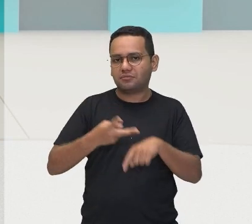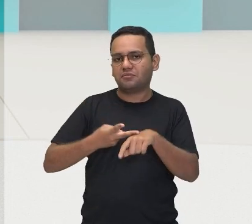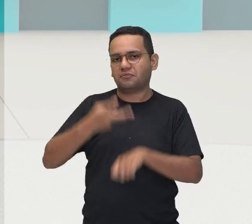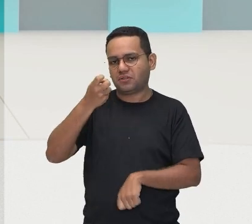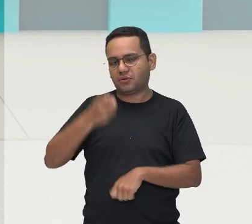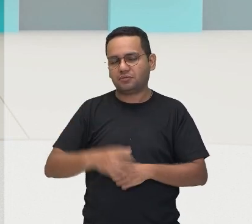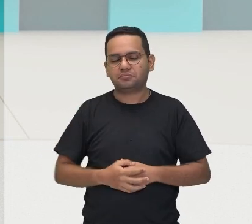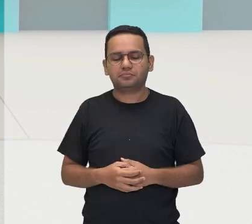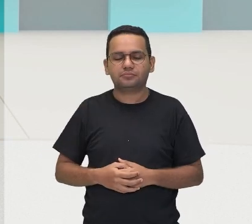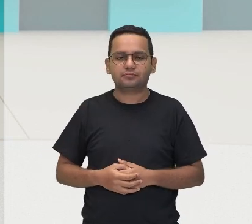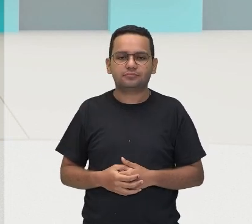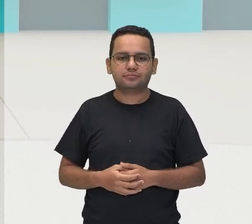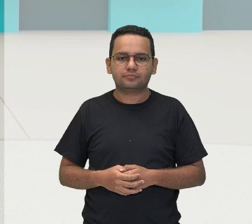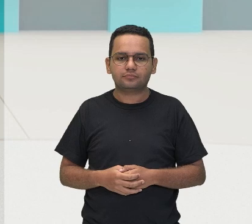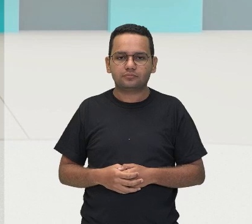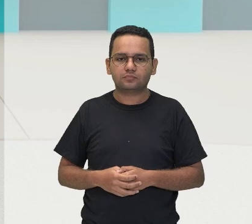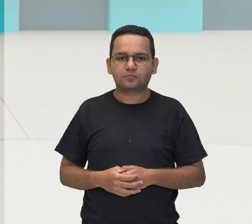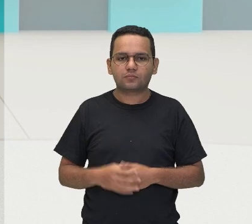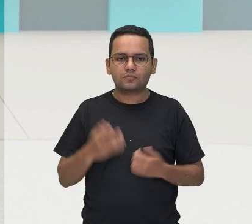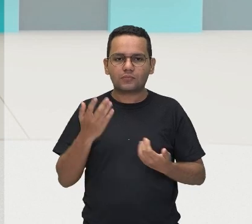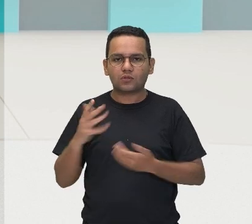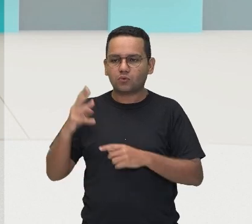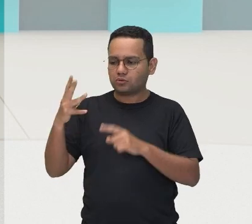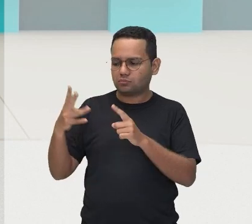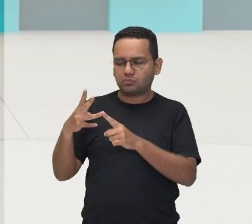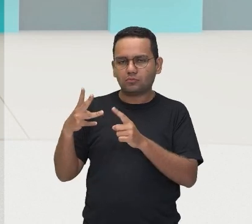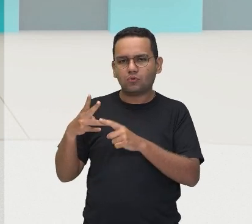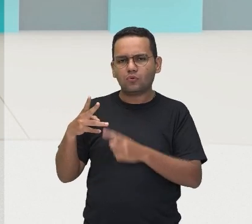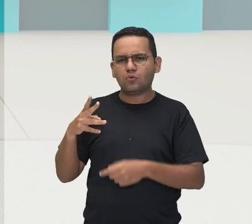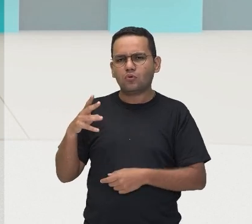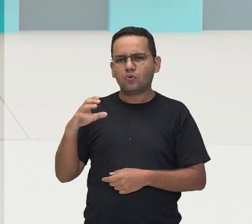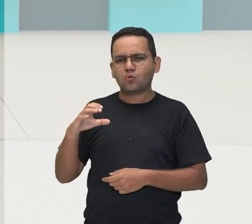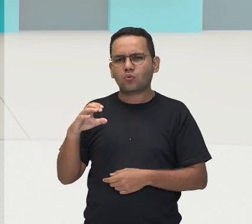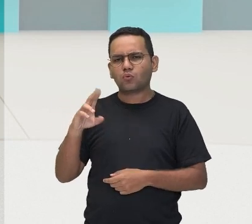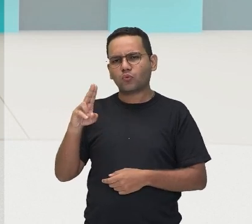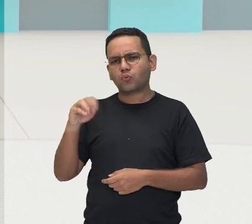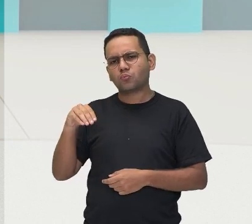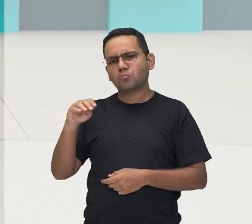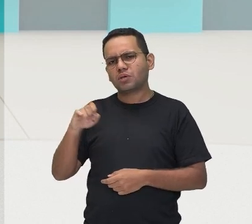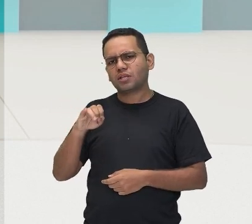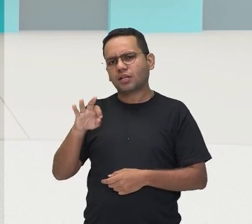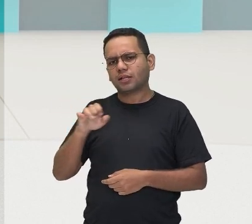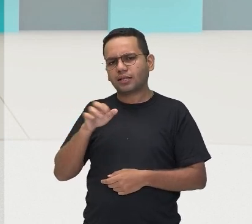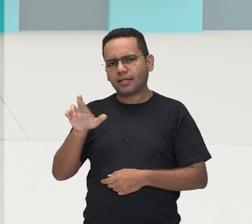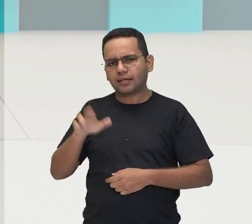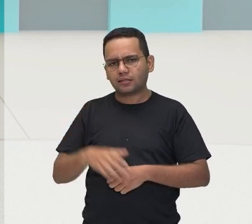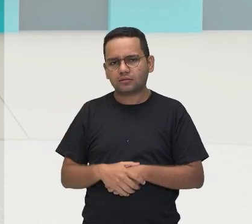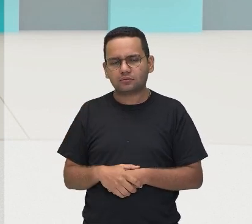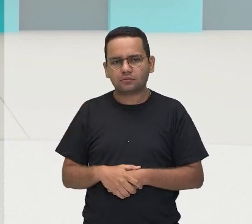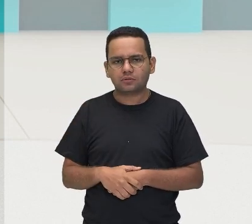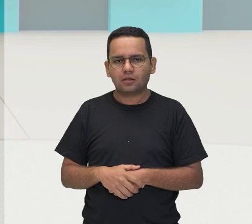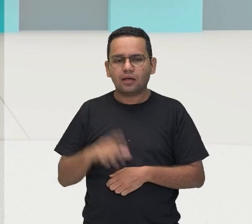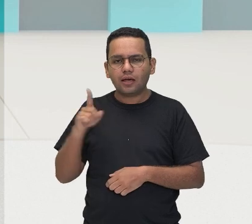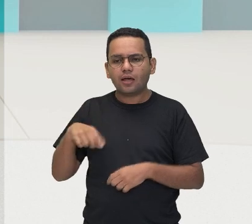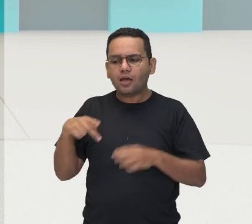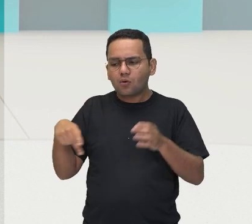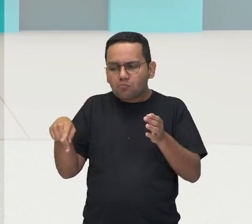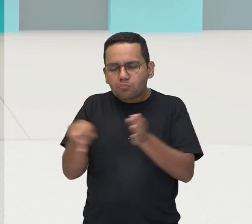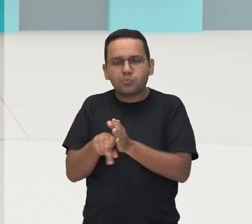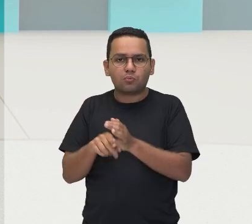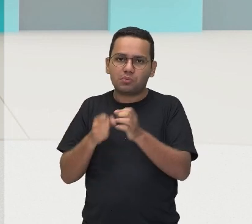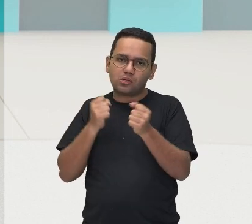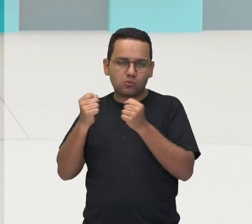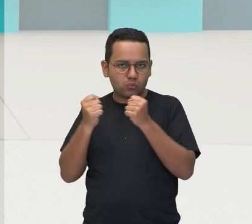o oponente. E temos também o kumite, que diz respeito à luta propriamente dita, já é o combate propriamente dito dentro